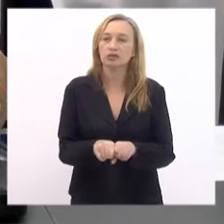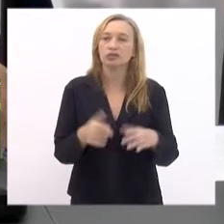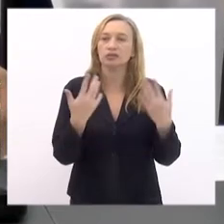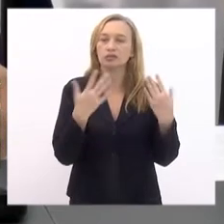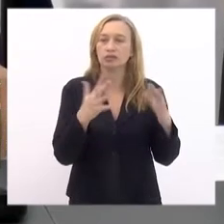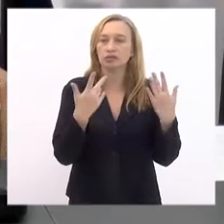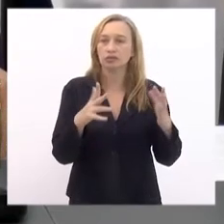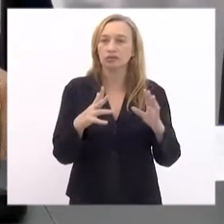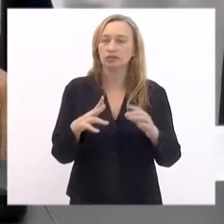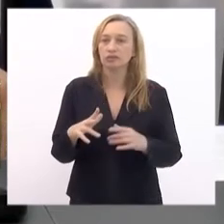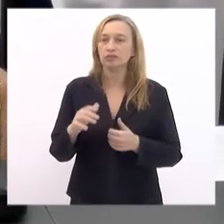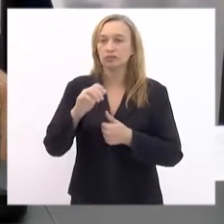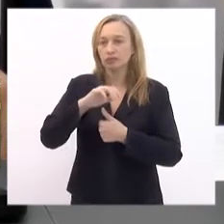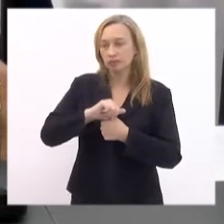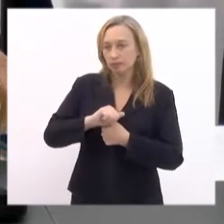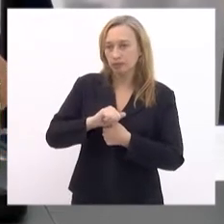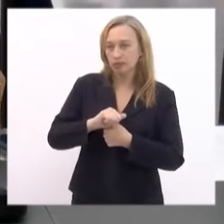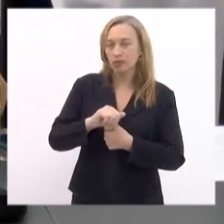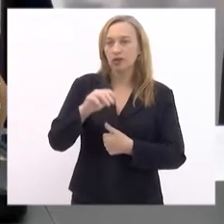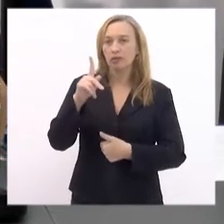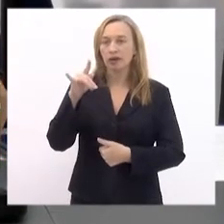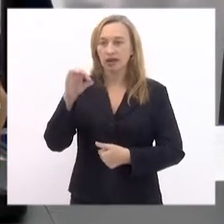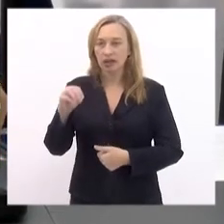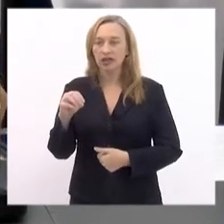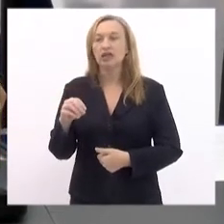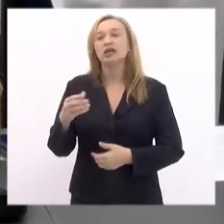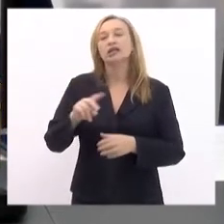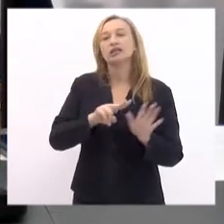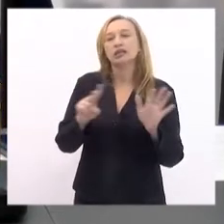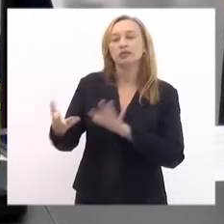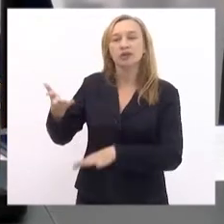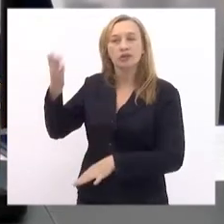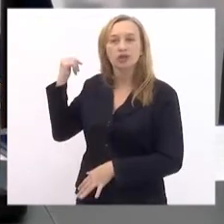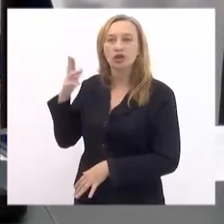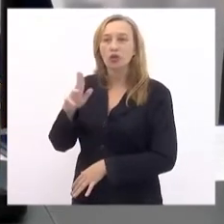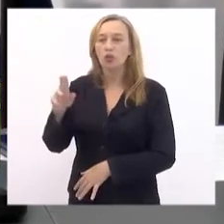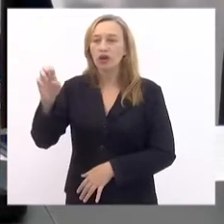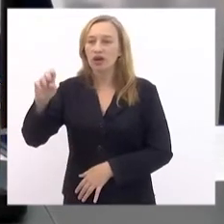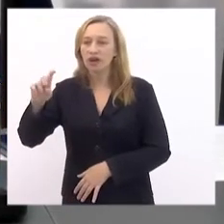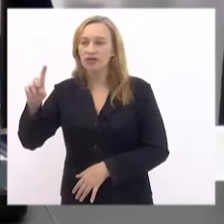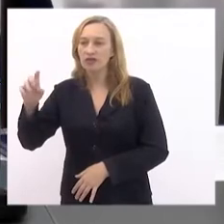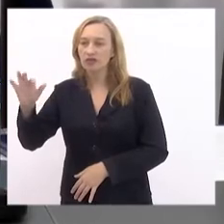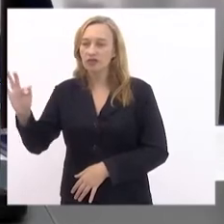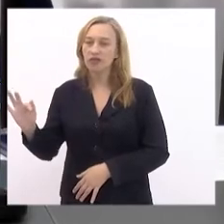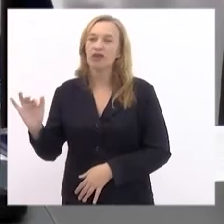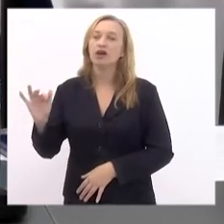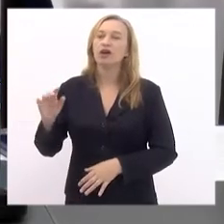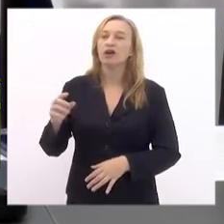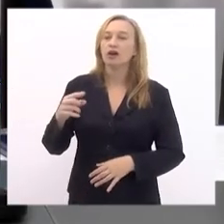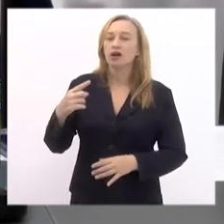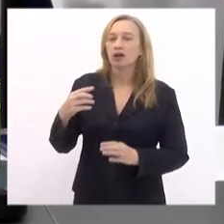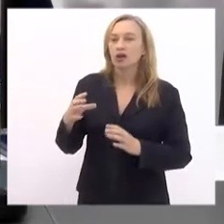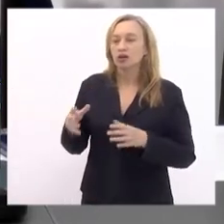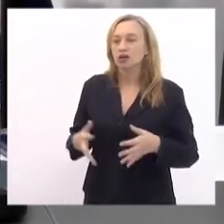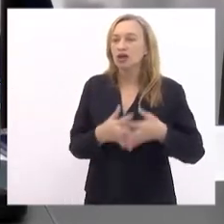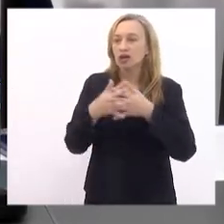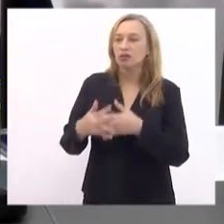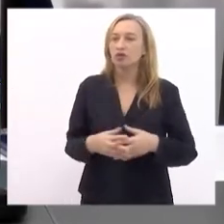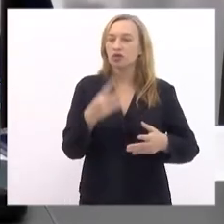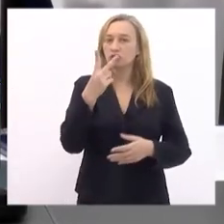reitor Raul Palácio. Na semana passada, o ENF mandou já 2 caminhões para Petrópolis nesse